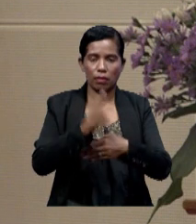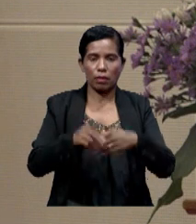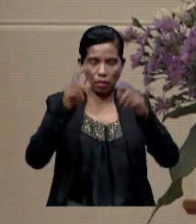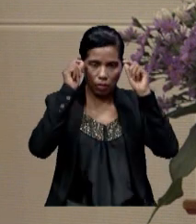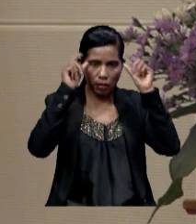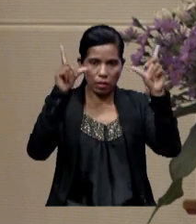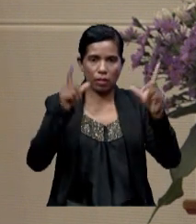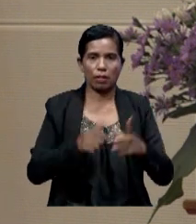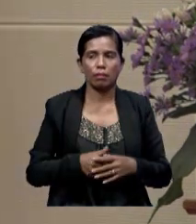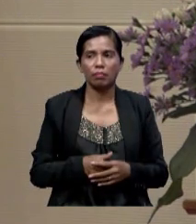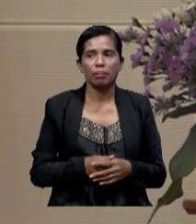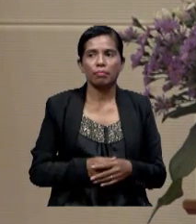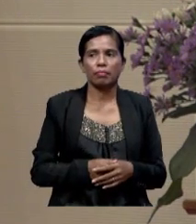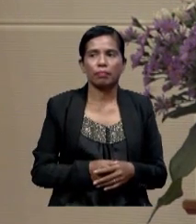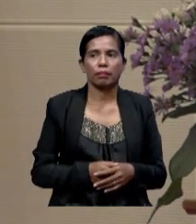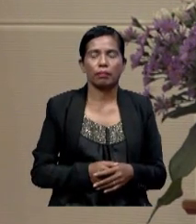dunia.